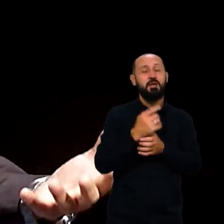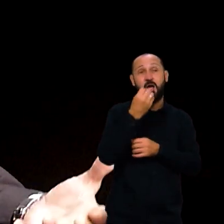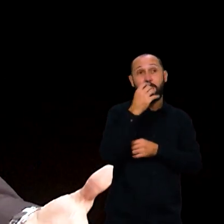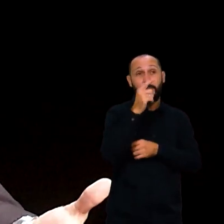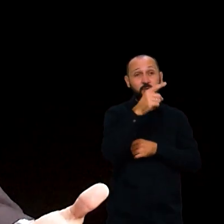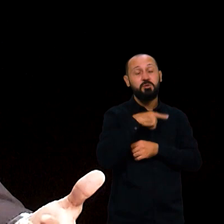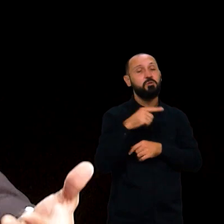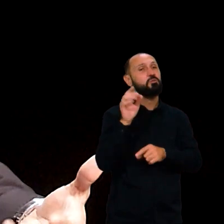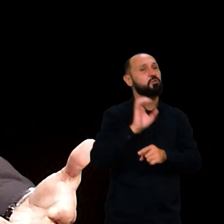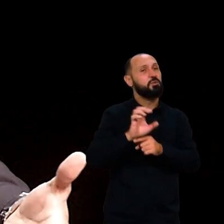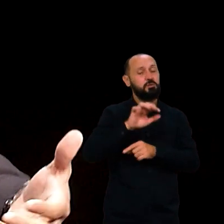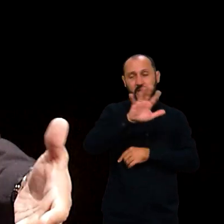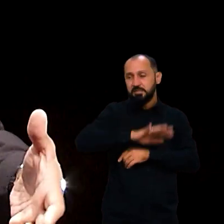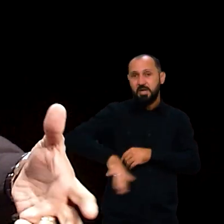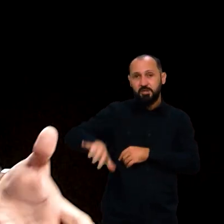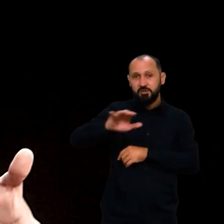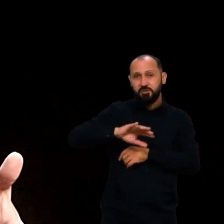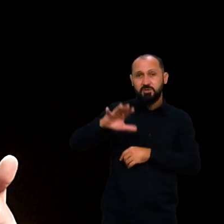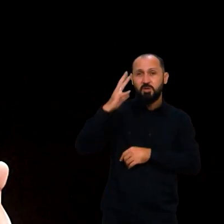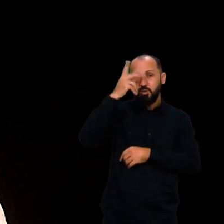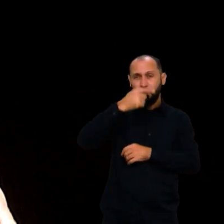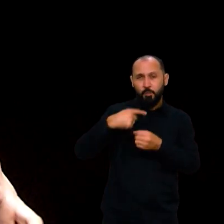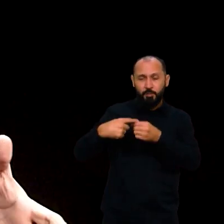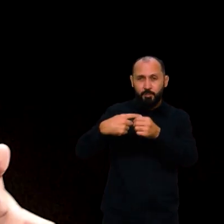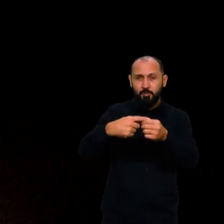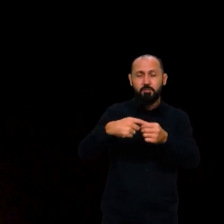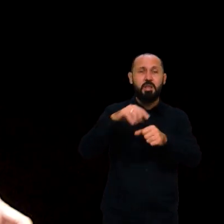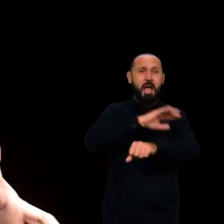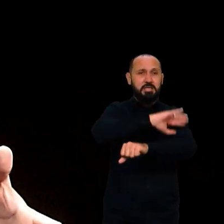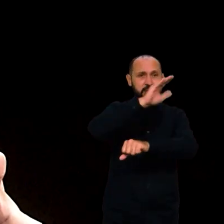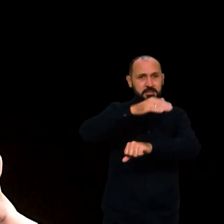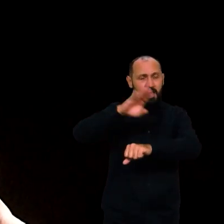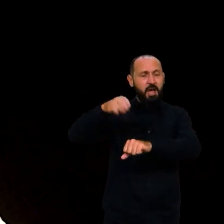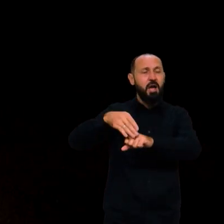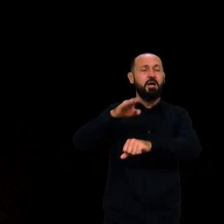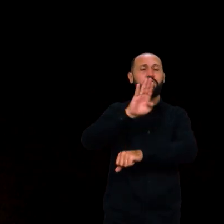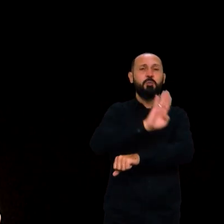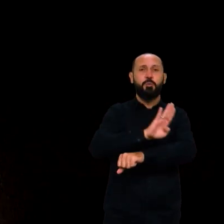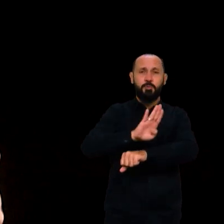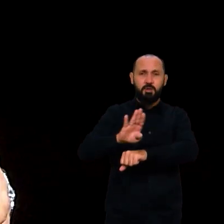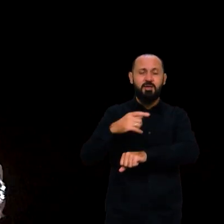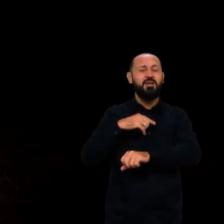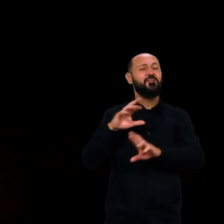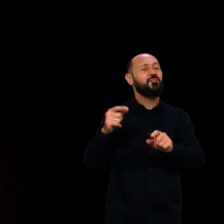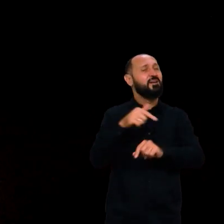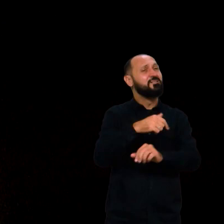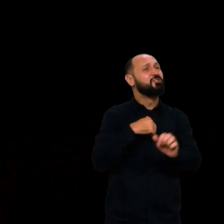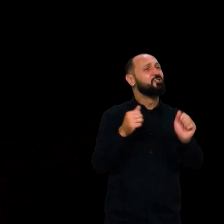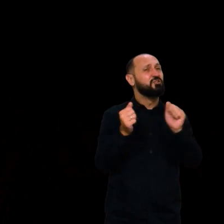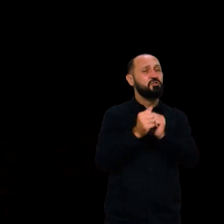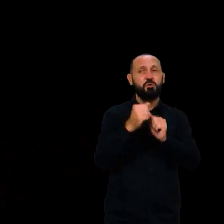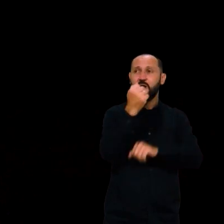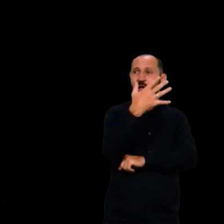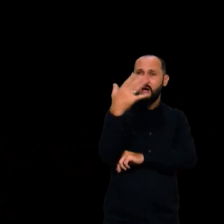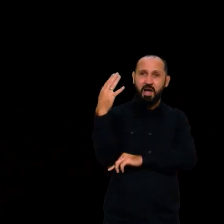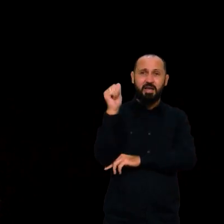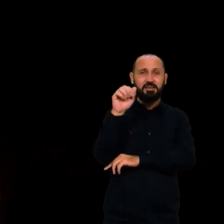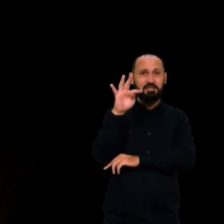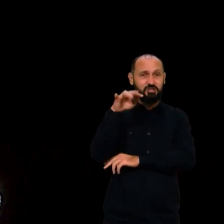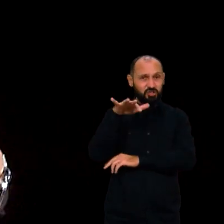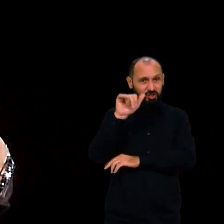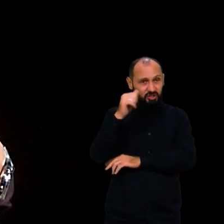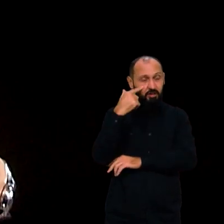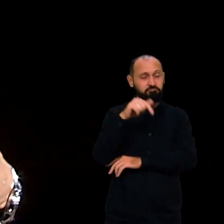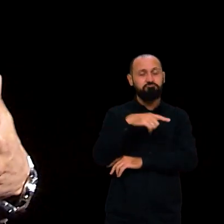é um bem grande que o Estado tem, essa região toda de bonito da Bodoquena, Serra da Bodoquena, é outra, que é uma reminiscência de Mata Atlântica,